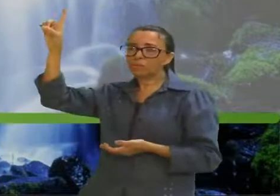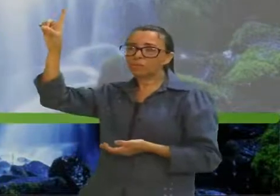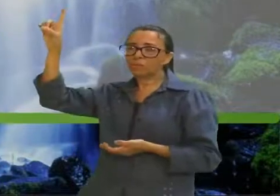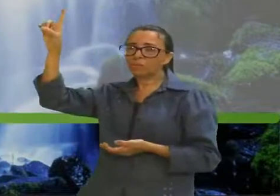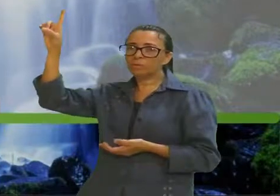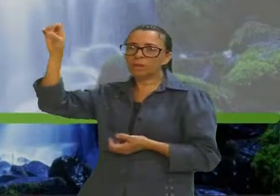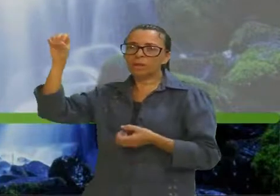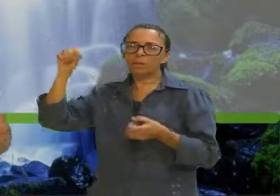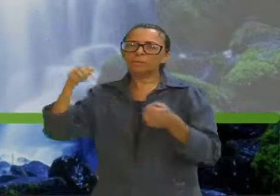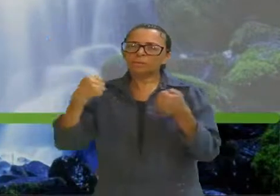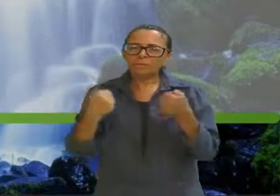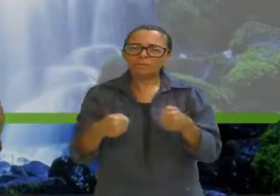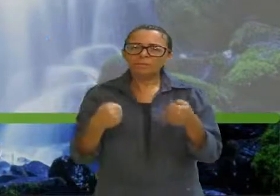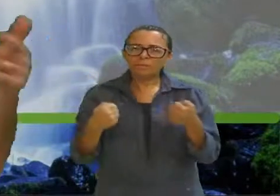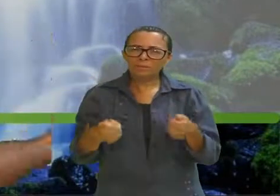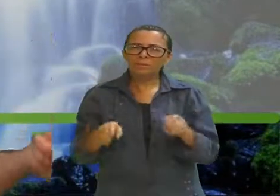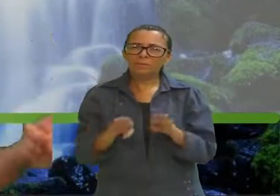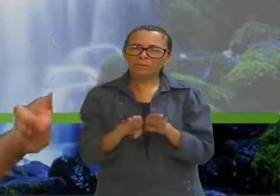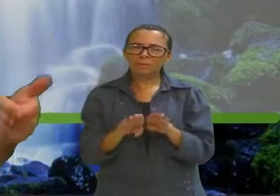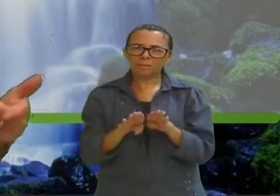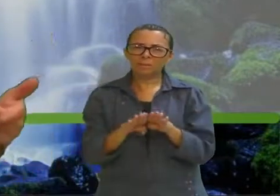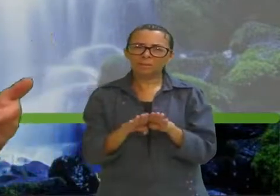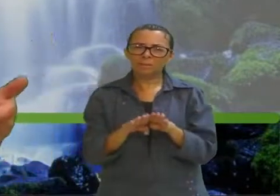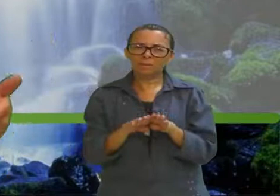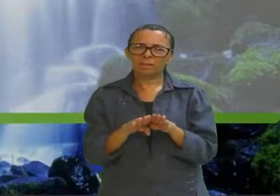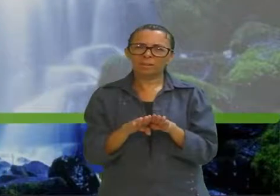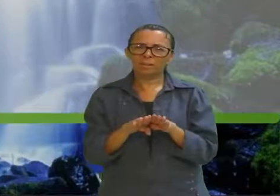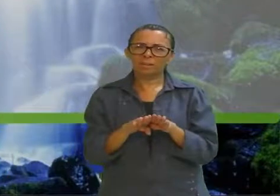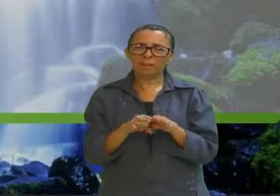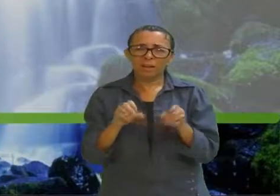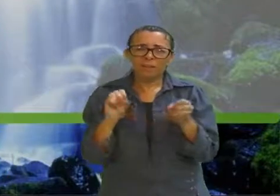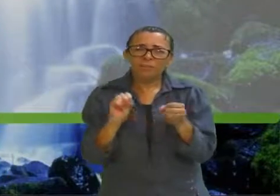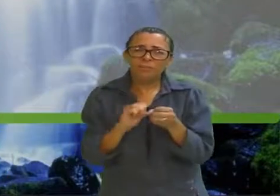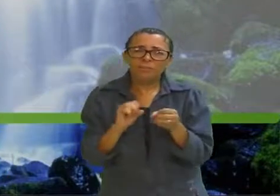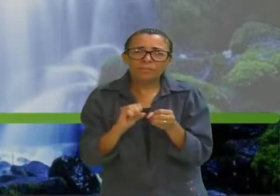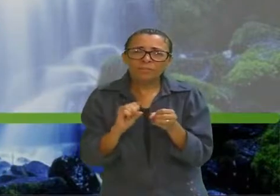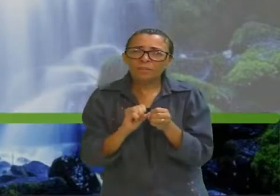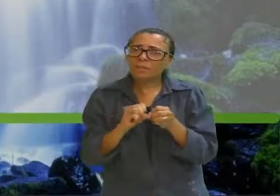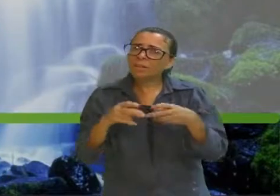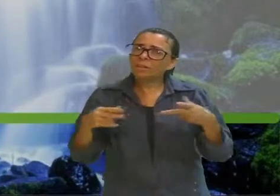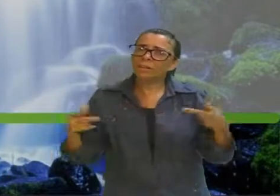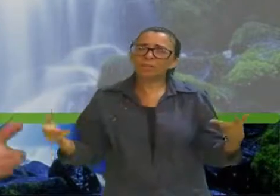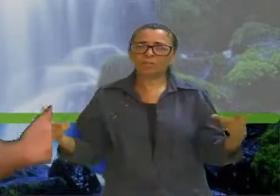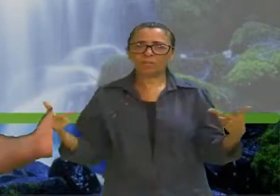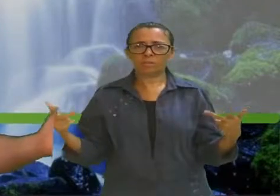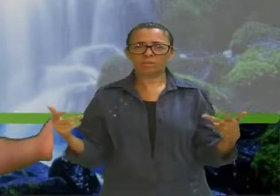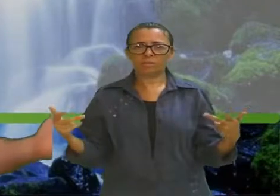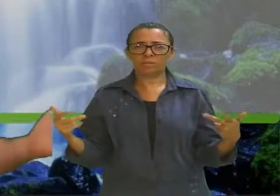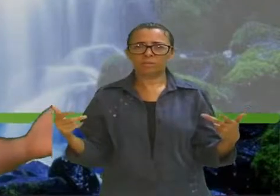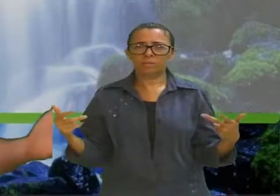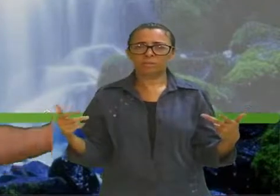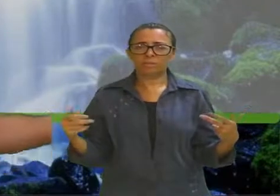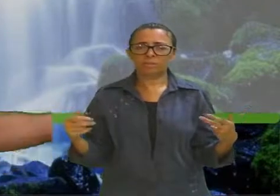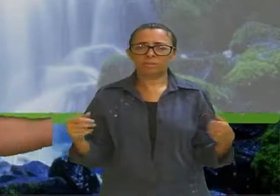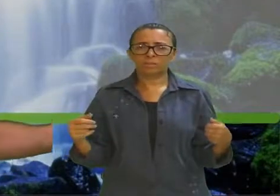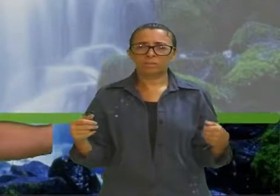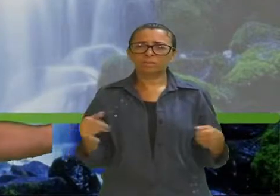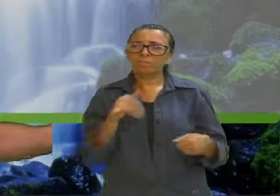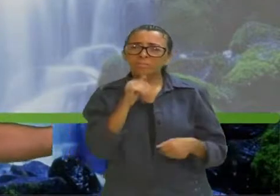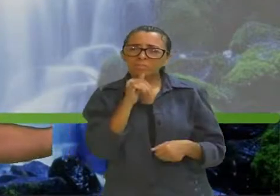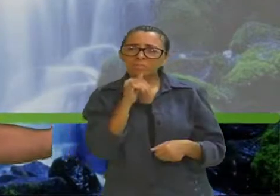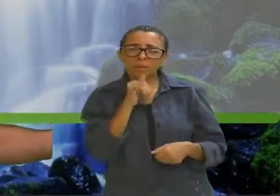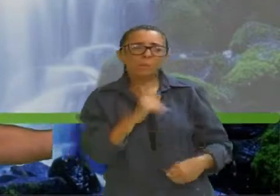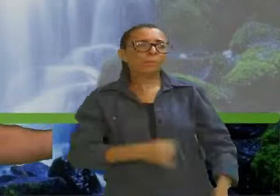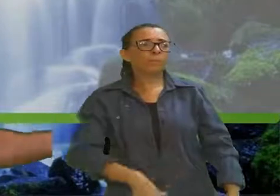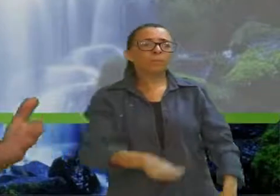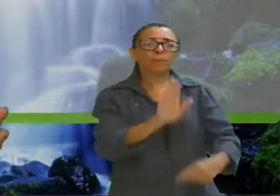obras, que é o cumprimento da vontade de Deus, através de nossa vida, por si mesmo, por si só ela está